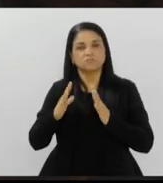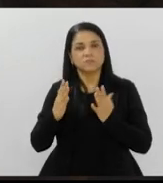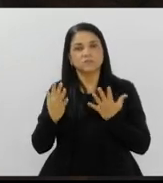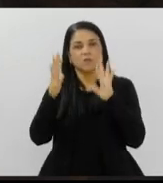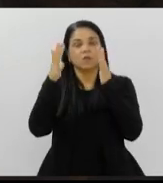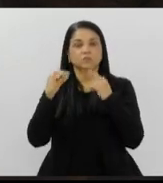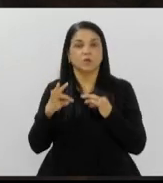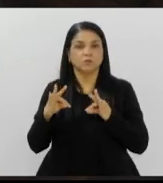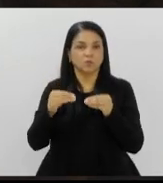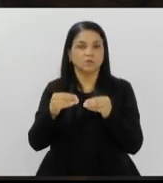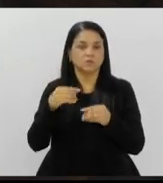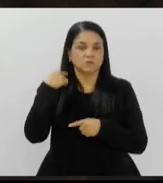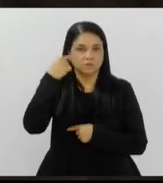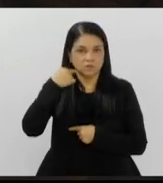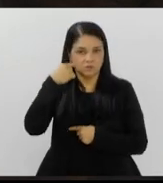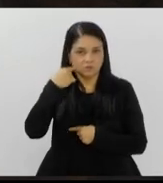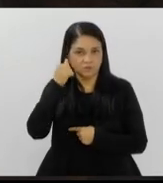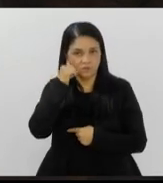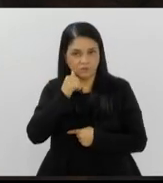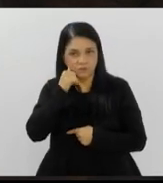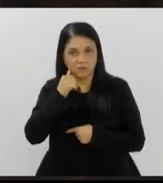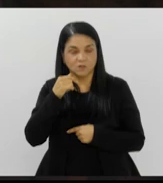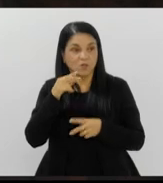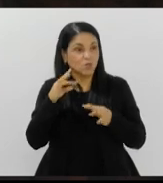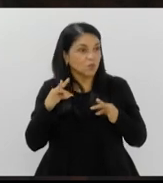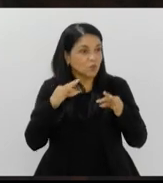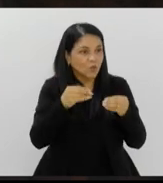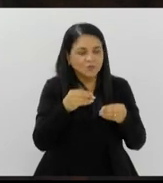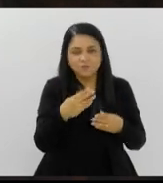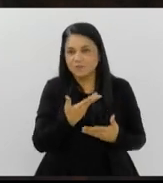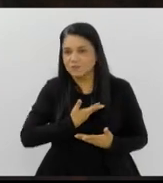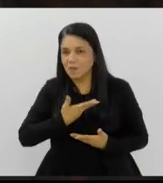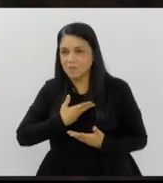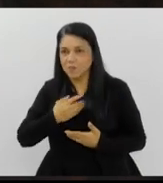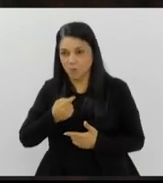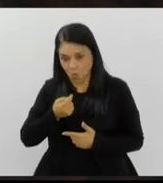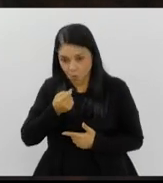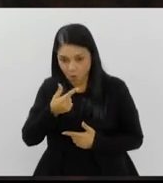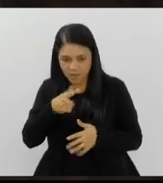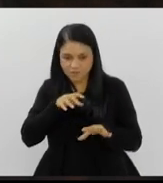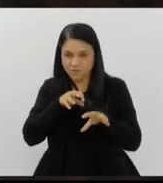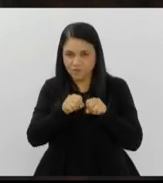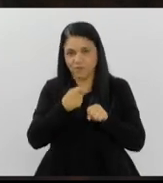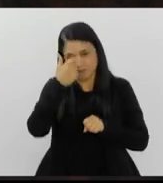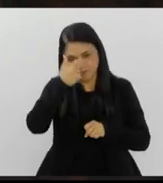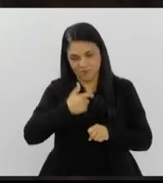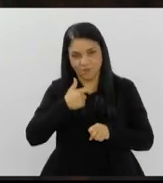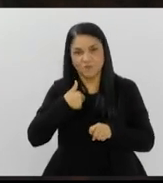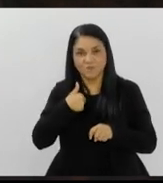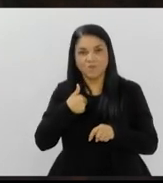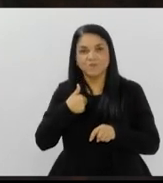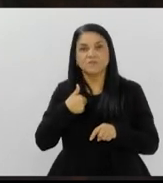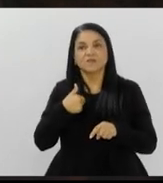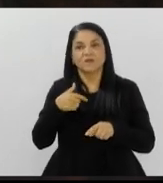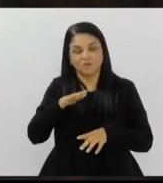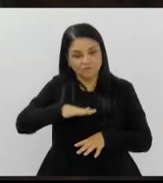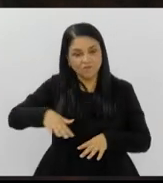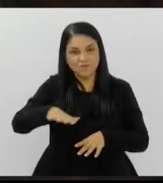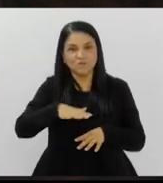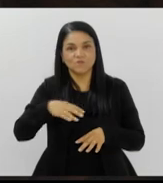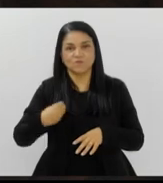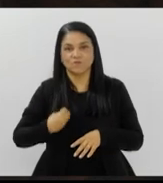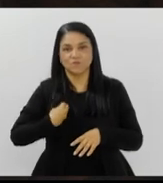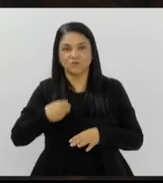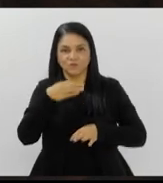aqui citar todos que eu estou vendo o roxinho aqui, todos são amigos, eu sou quase advogada, né? Porque eu vivo tanto no meio jurídico, doutora